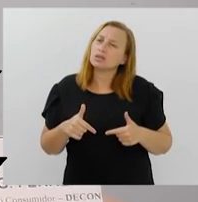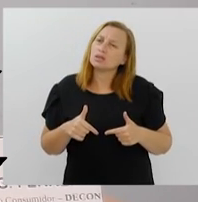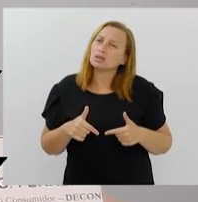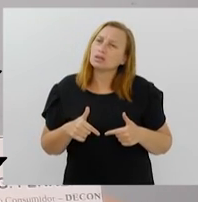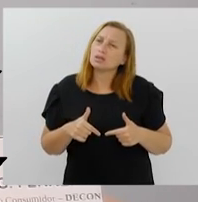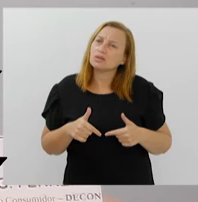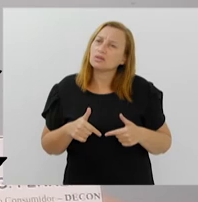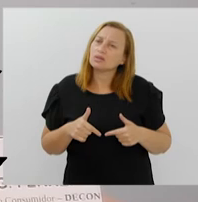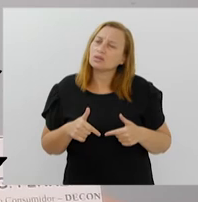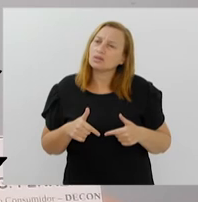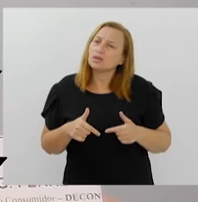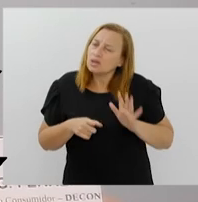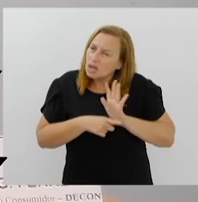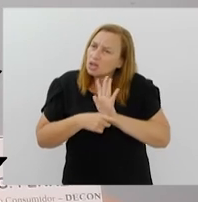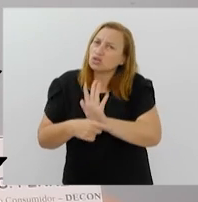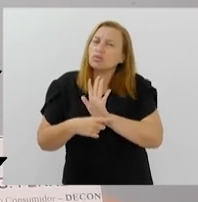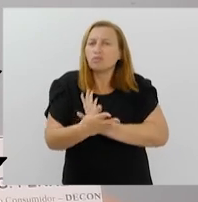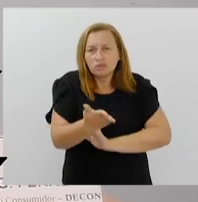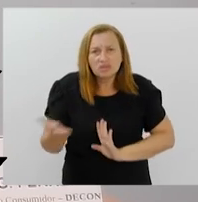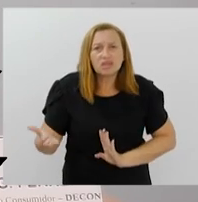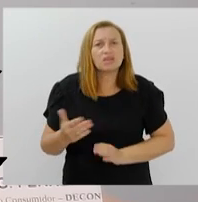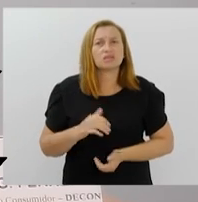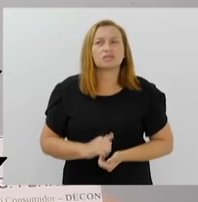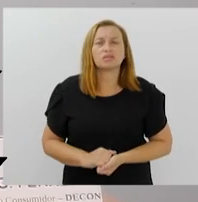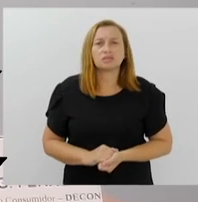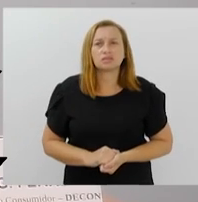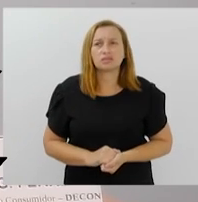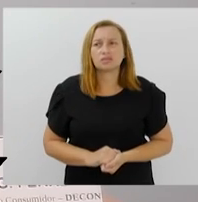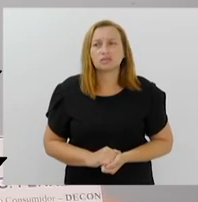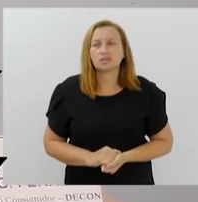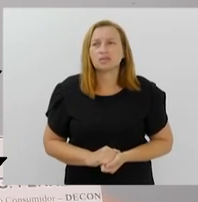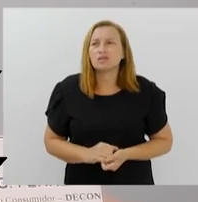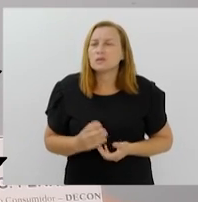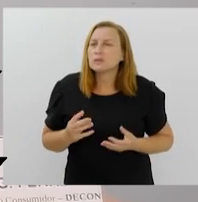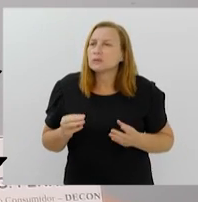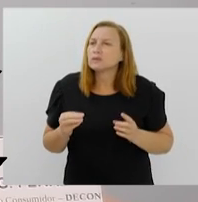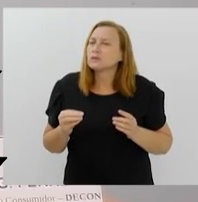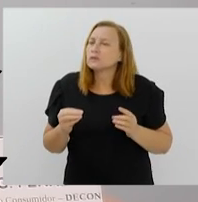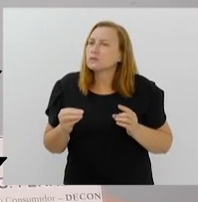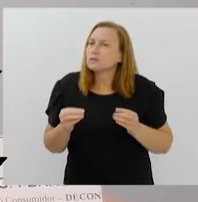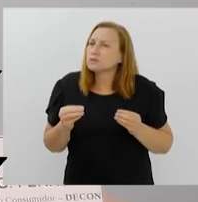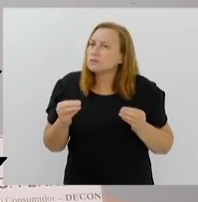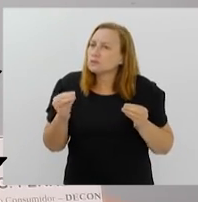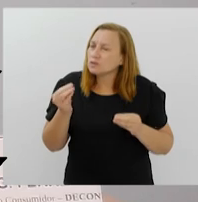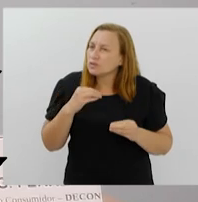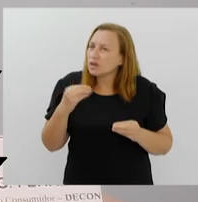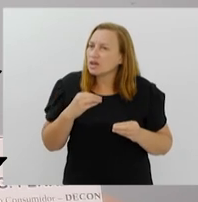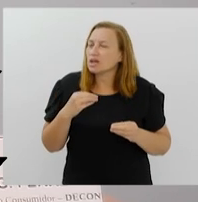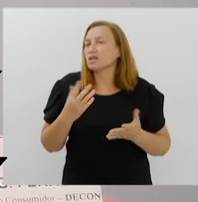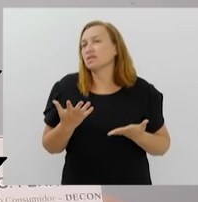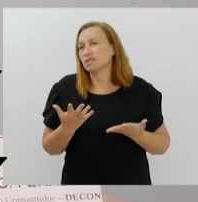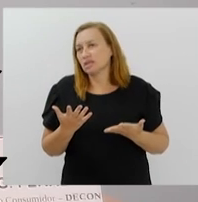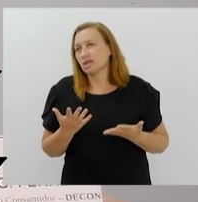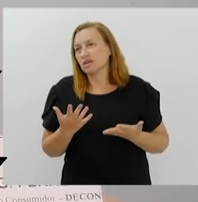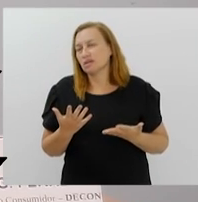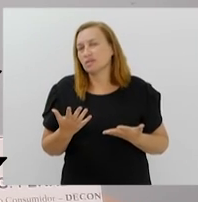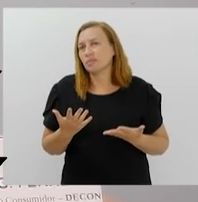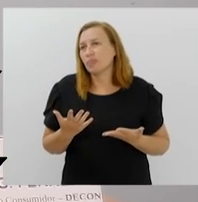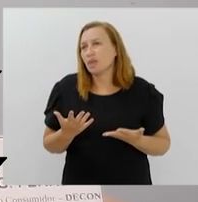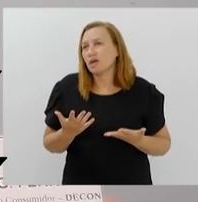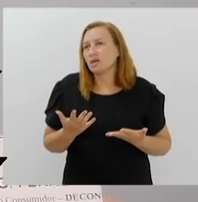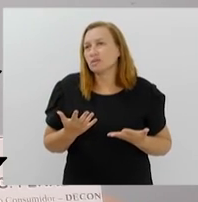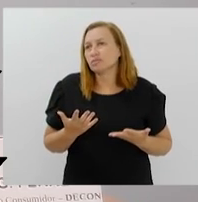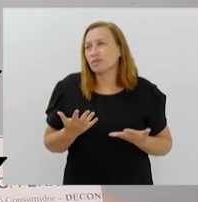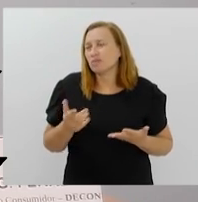eh ajudar vocês que tem uma uma fragilidade Total perante essa impessoalidade aí em pessoa que não